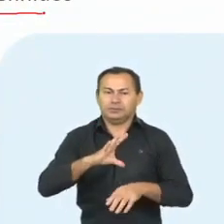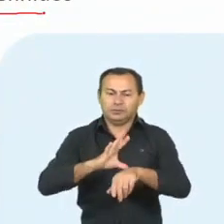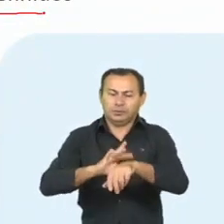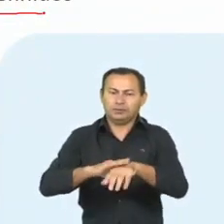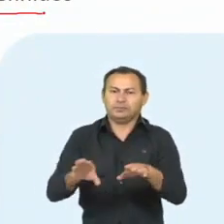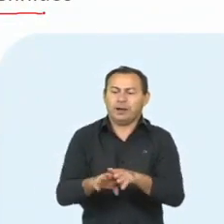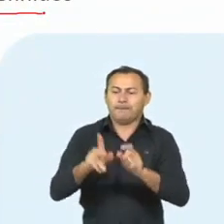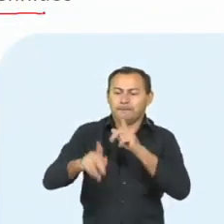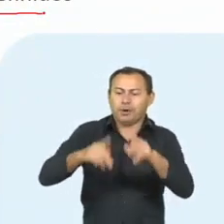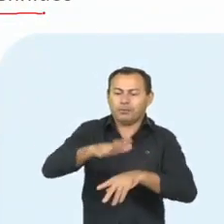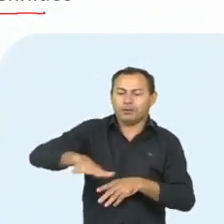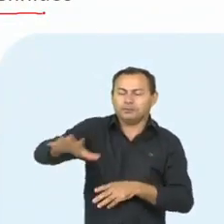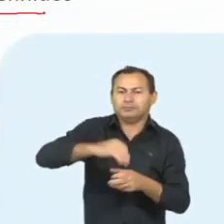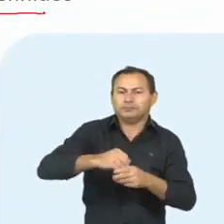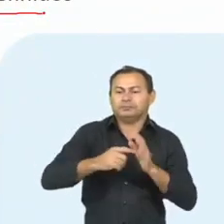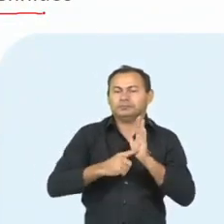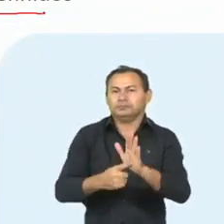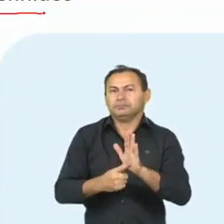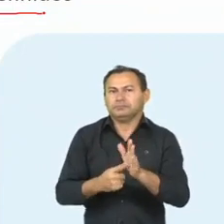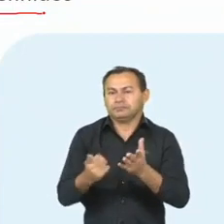a população que está exposta